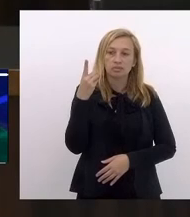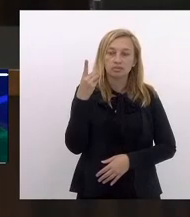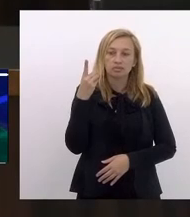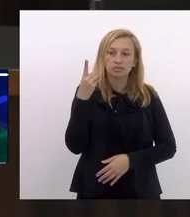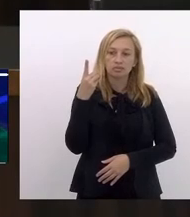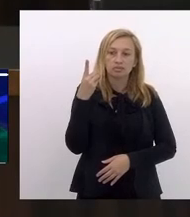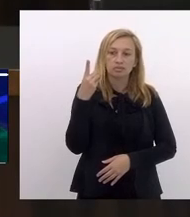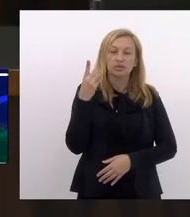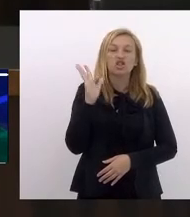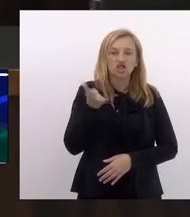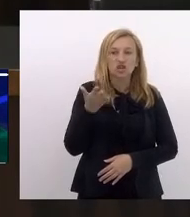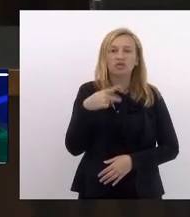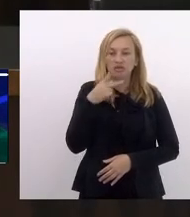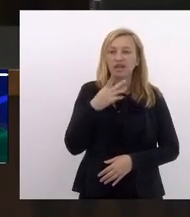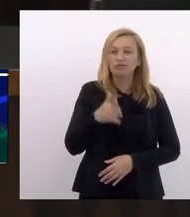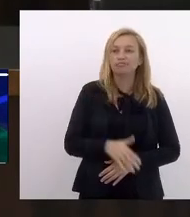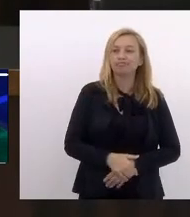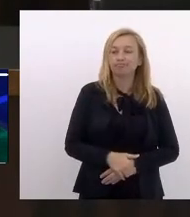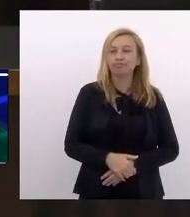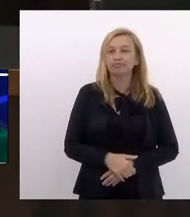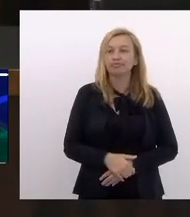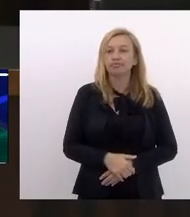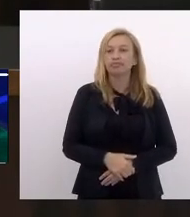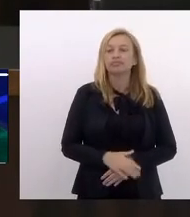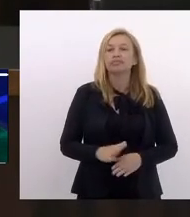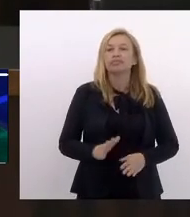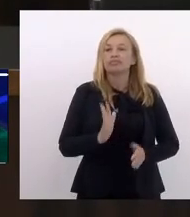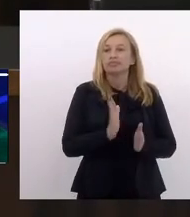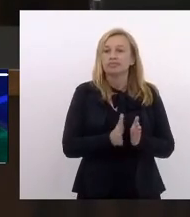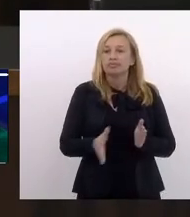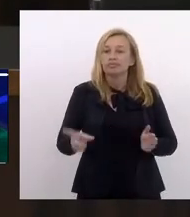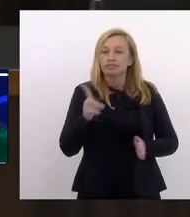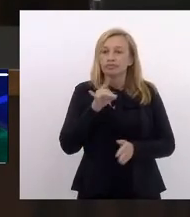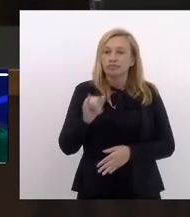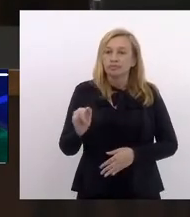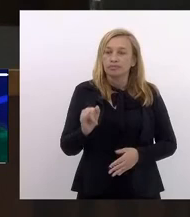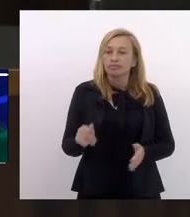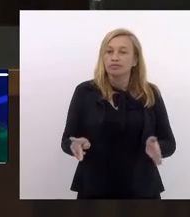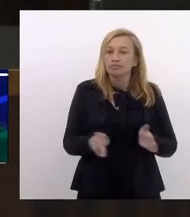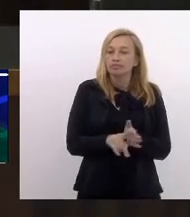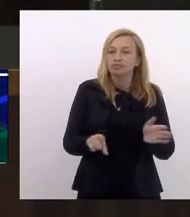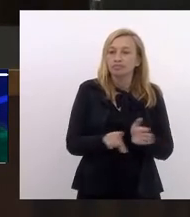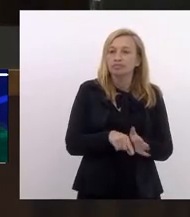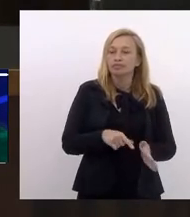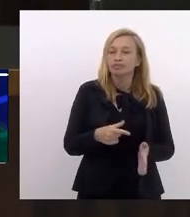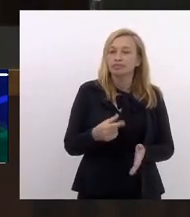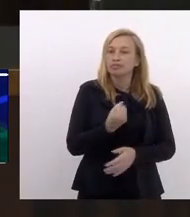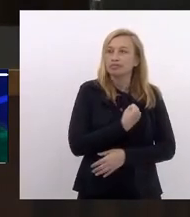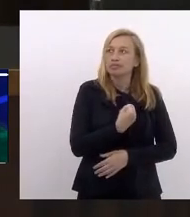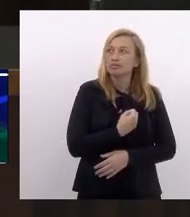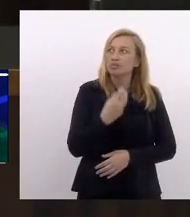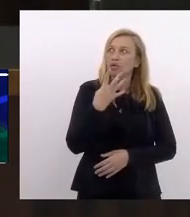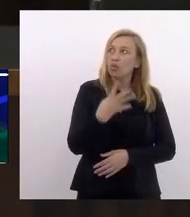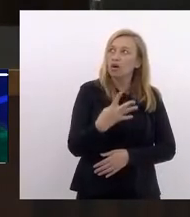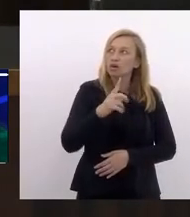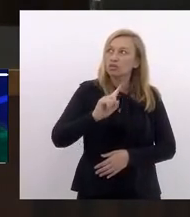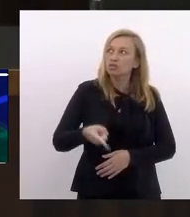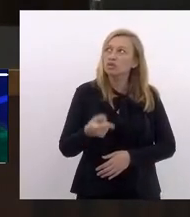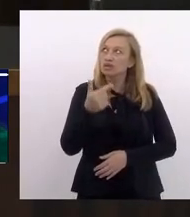já foi incluído. É a inclusão na ordem do dia, projeto de lei número